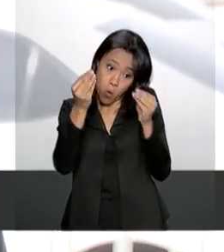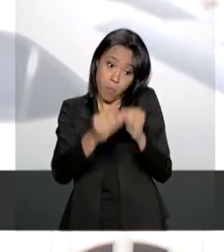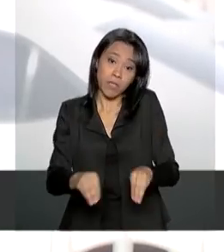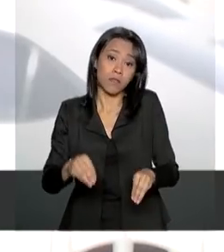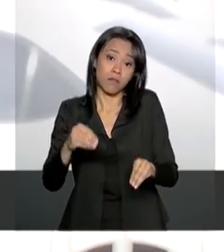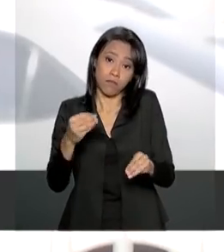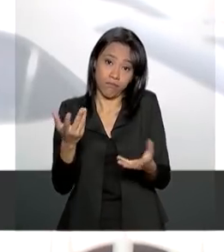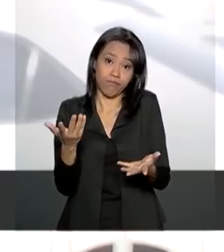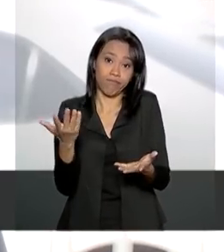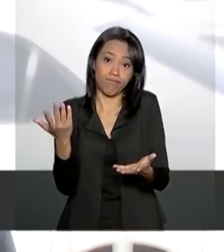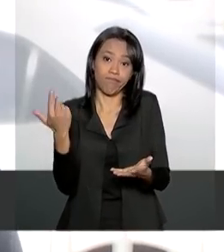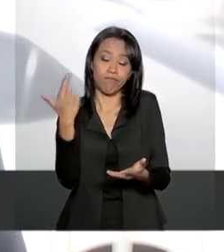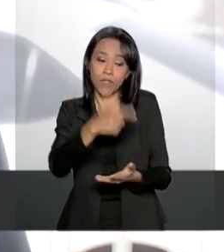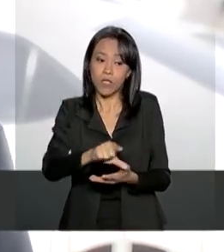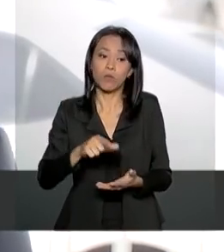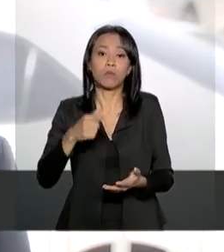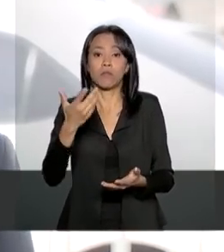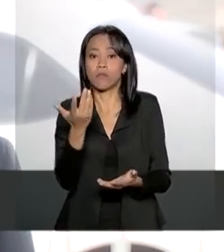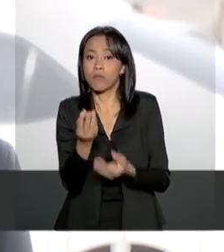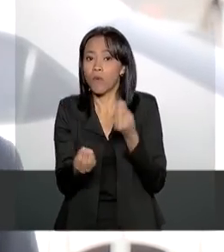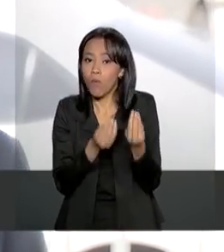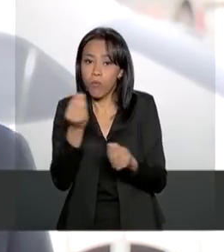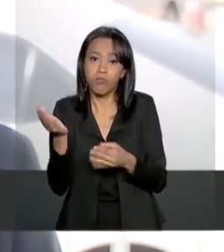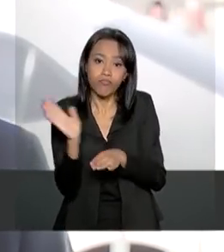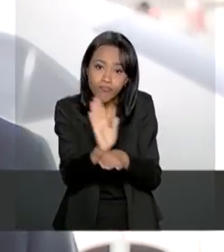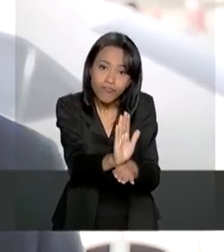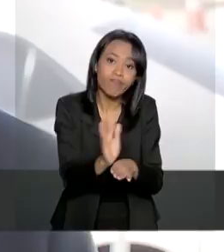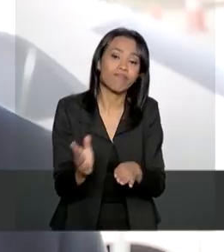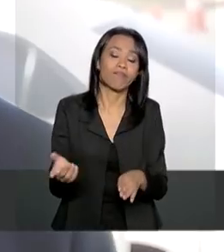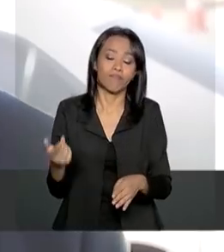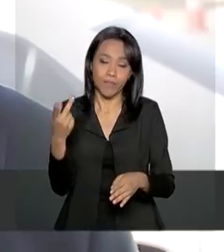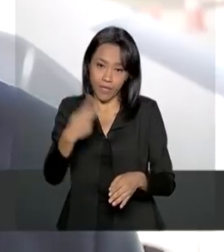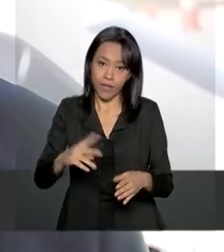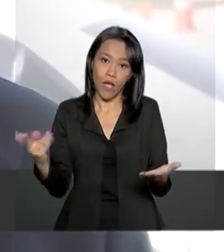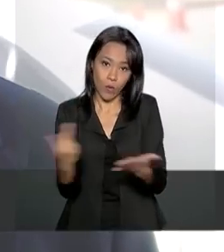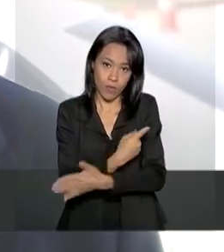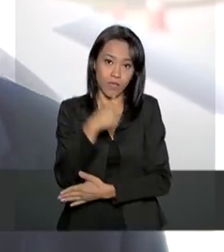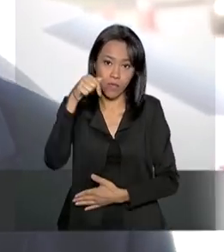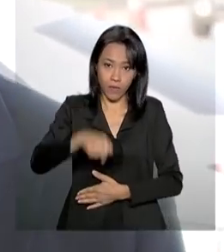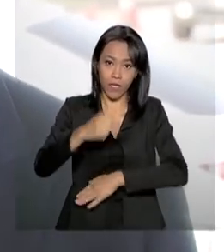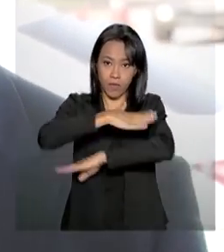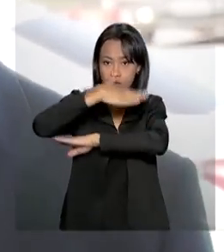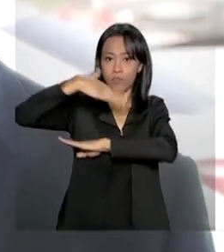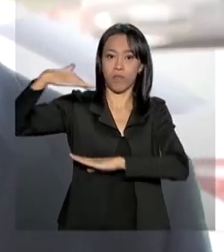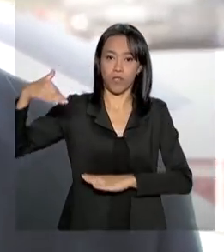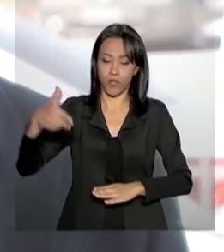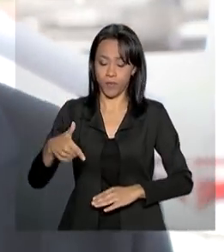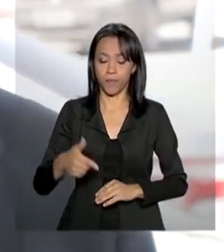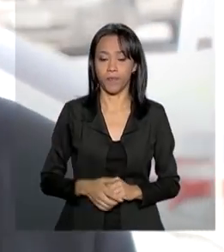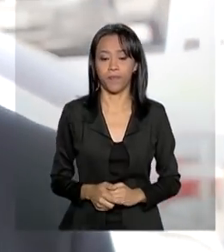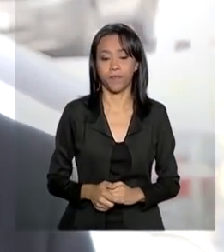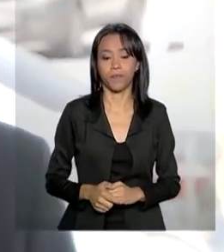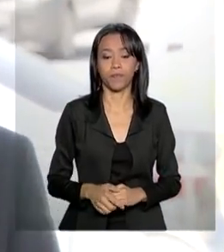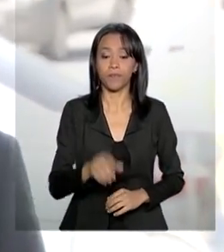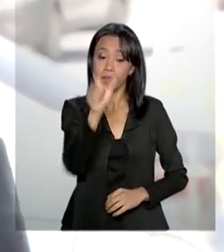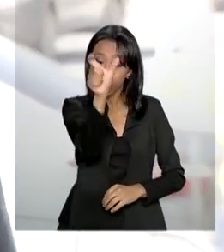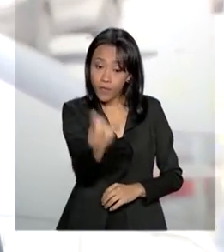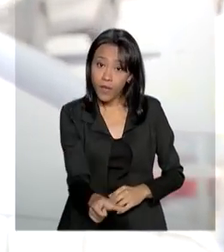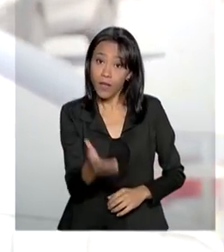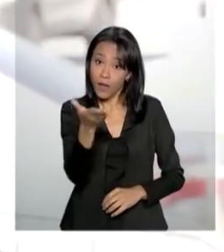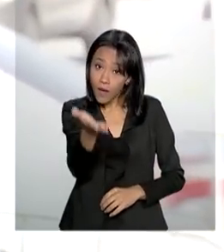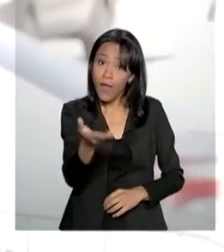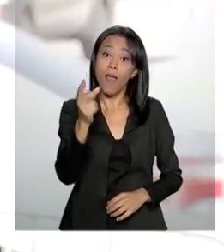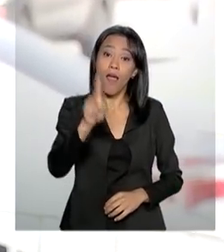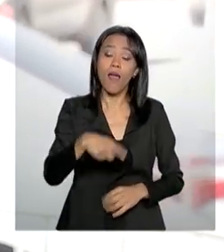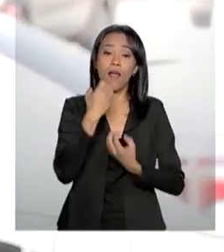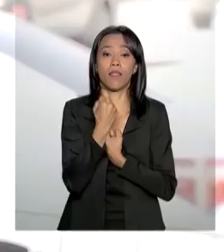que ocorreram em virtude do desastre de Brumadinho. Bom, nós ouvimos aí o defensor público